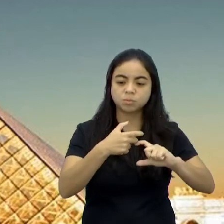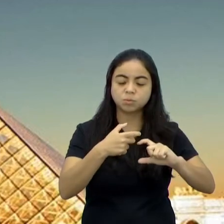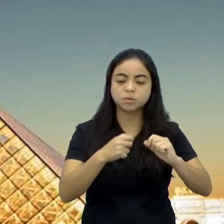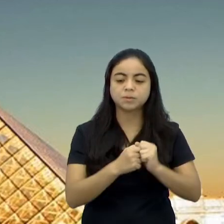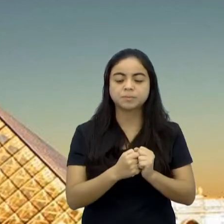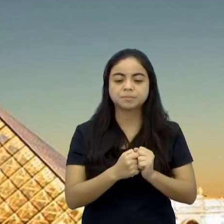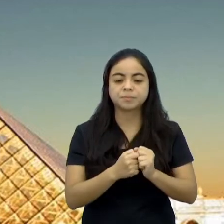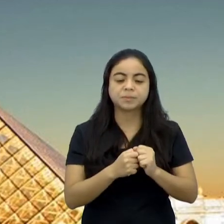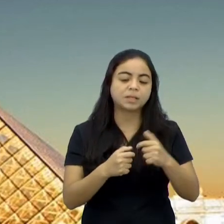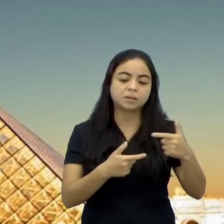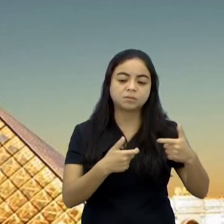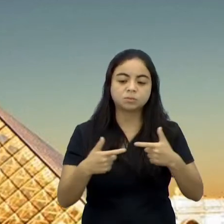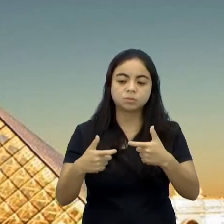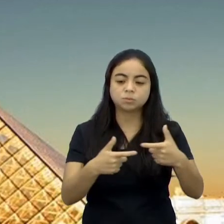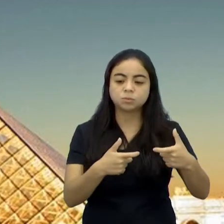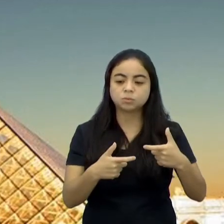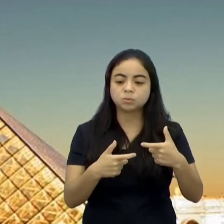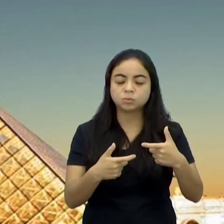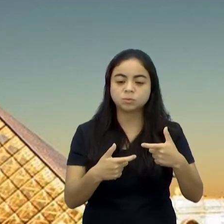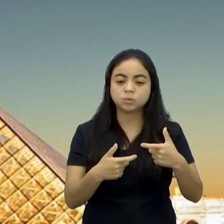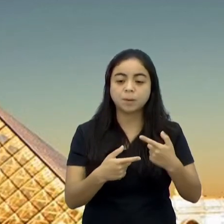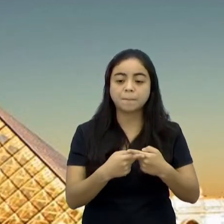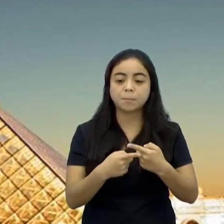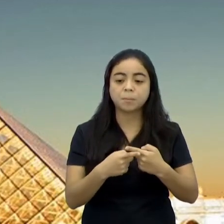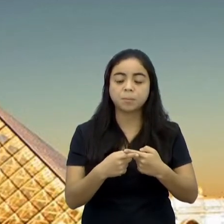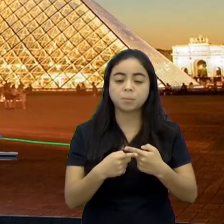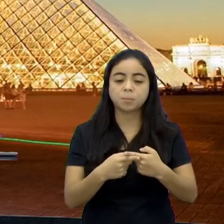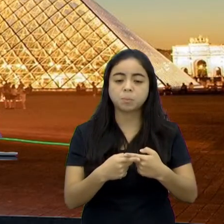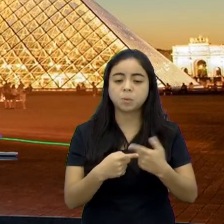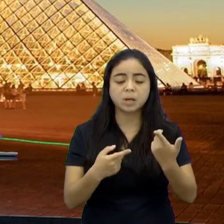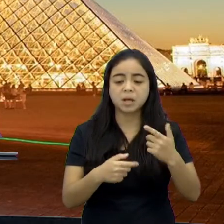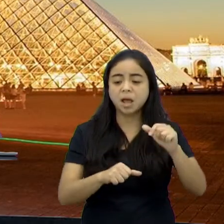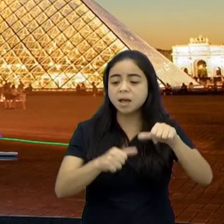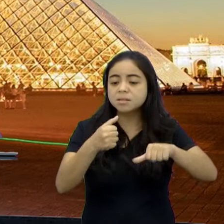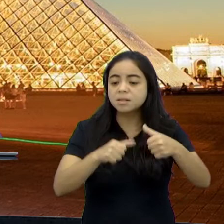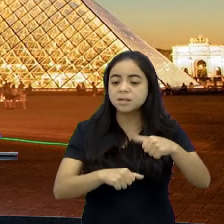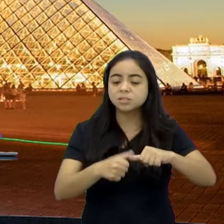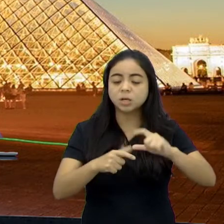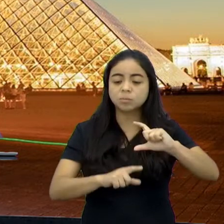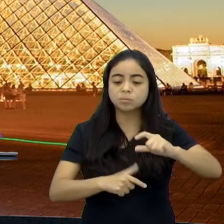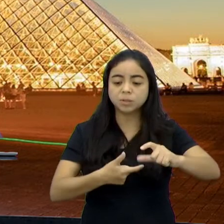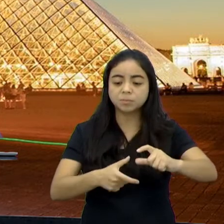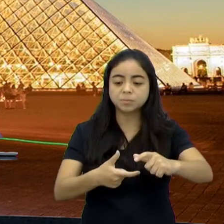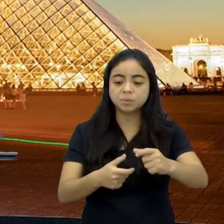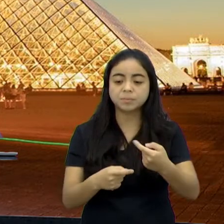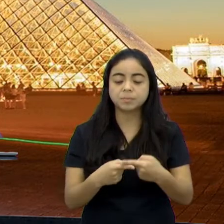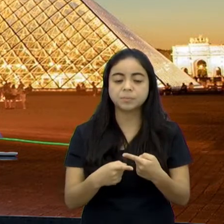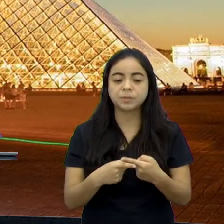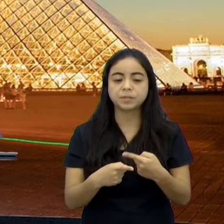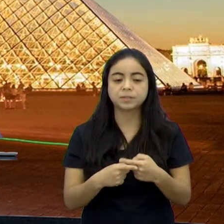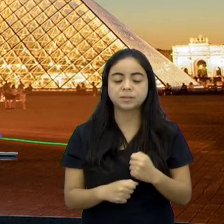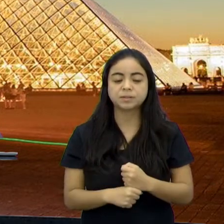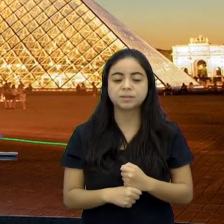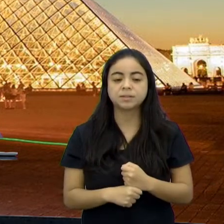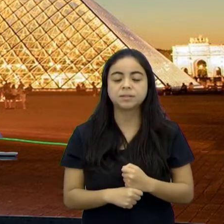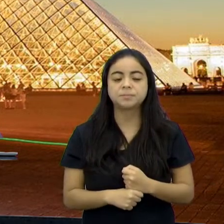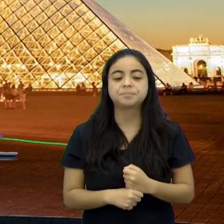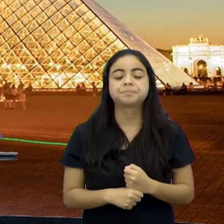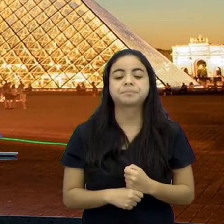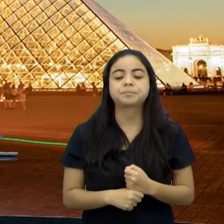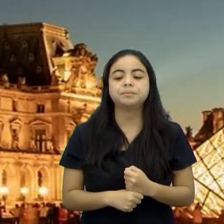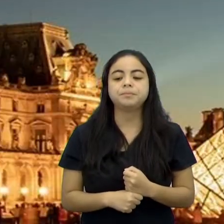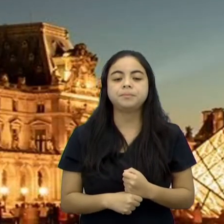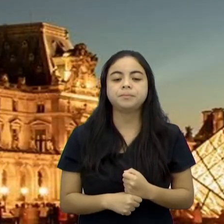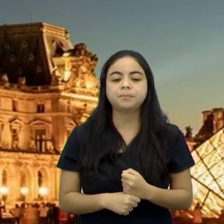vai começar a analisar isso em relação a meme, porque é isso. Acredito que já estamos trabalhando com essa ferramenta,